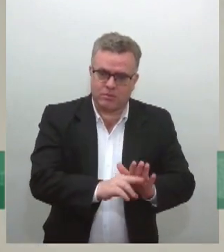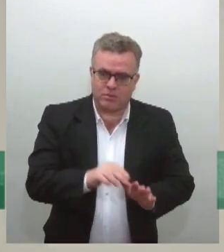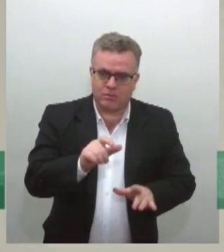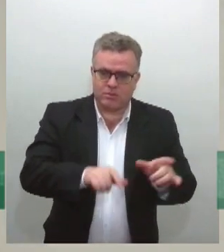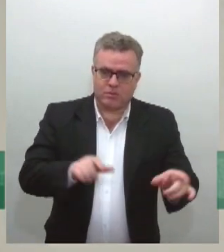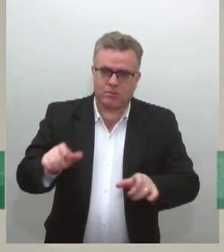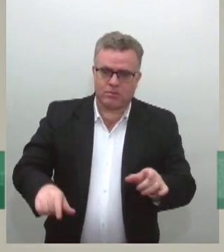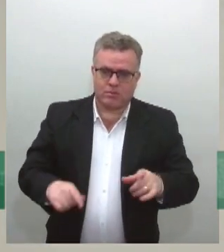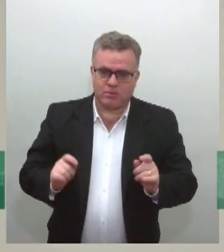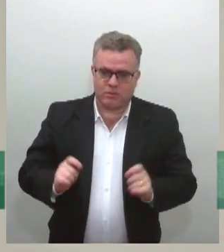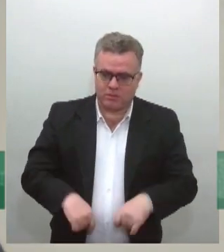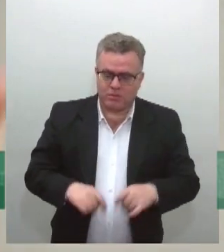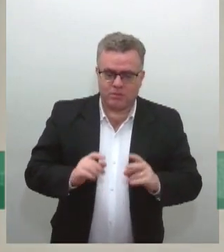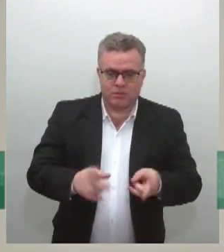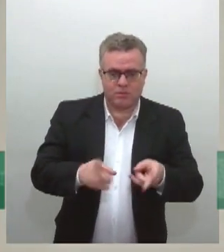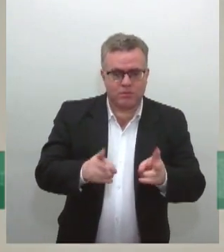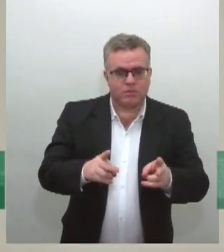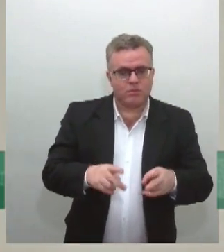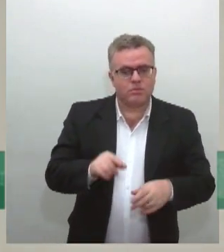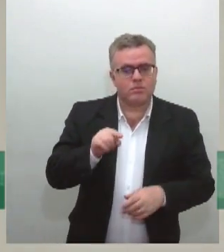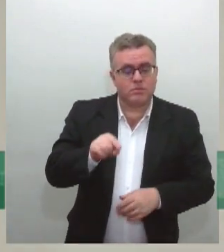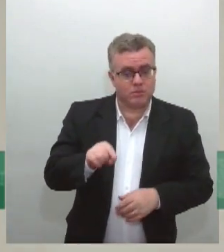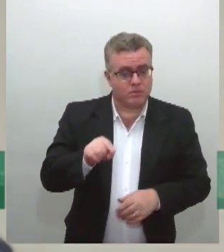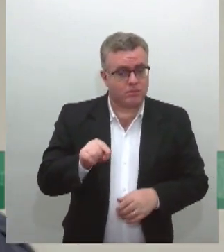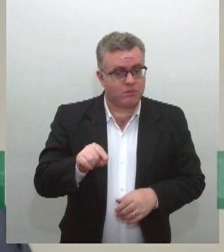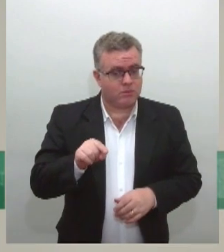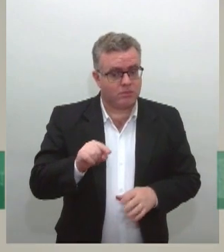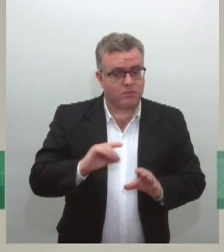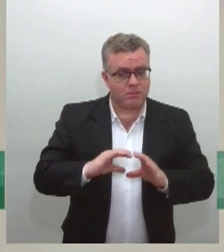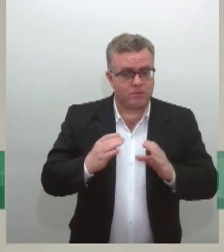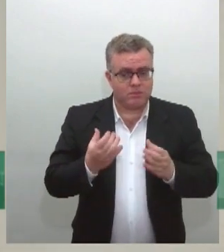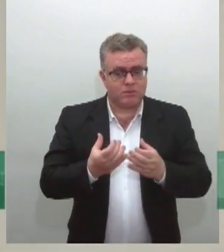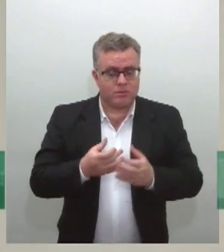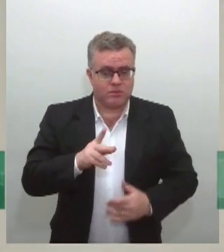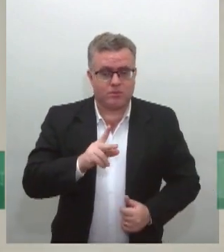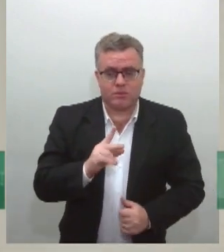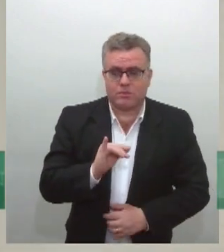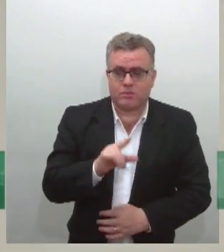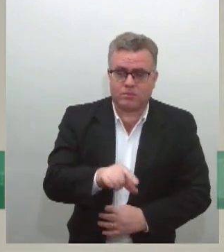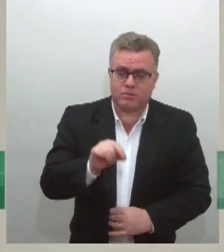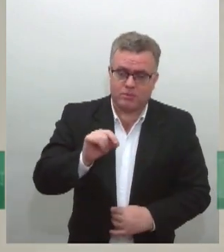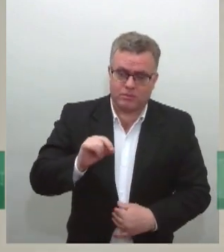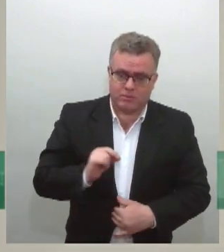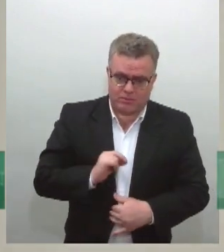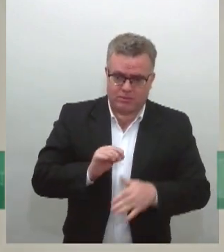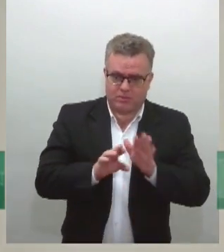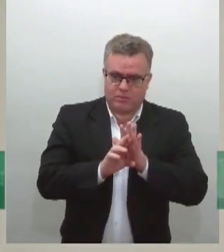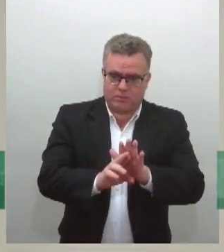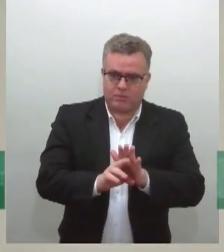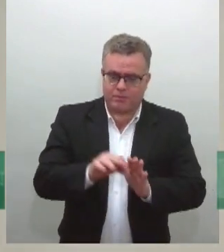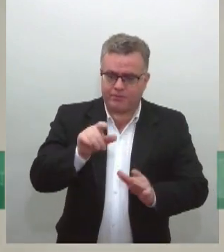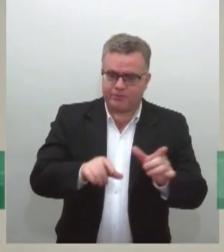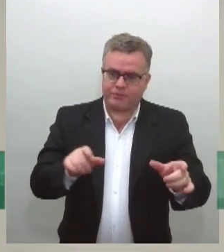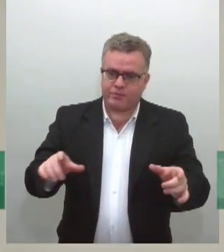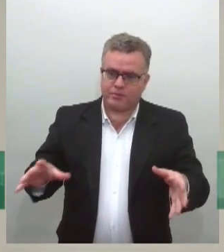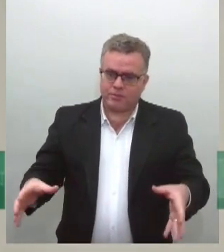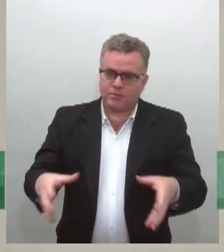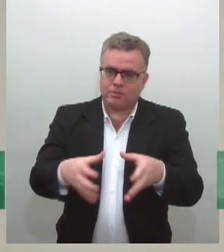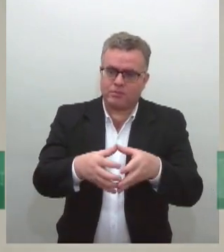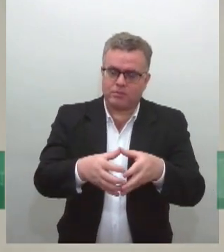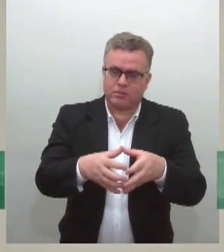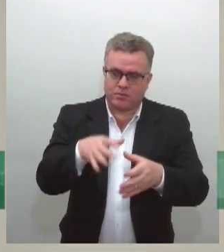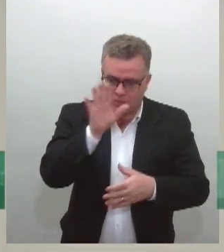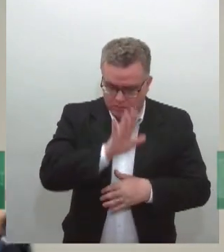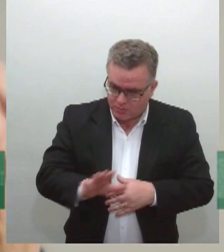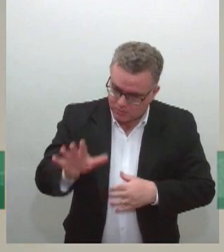essas conferências estaduais vão escolher delegados para a conferência nacional. É aí que se exerce o controle social,